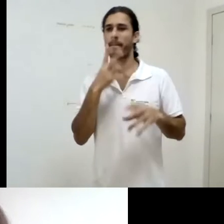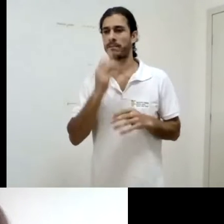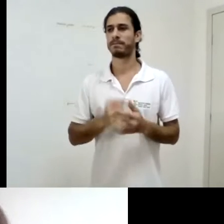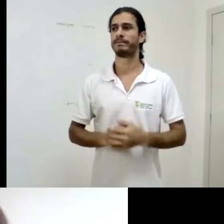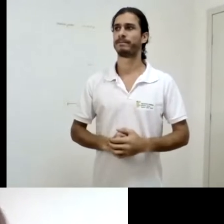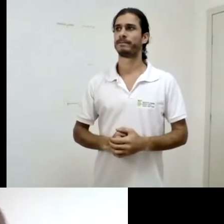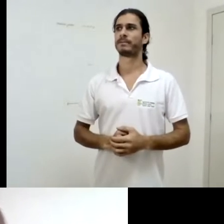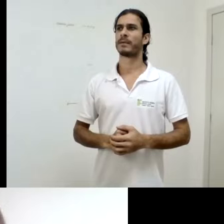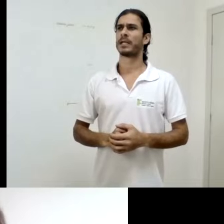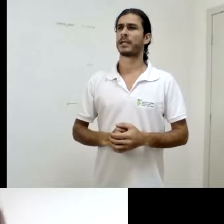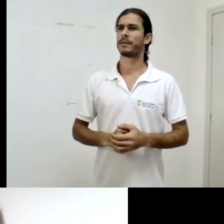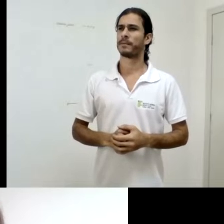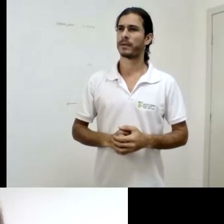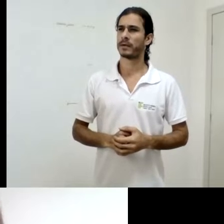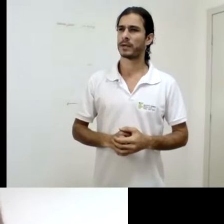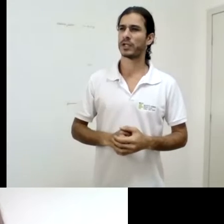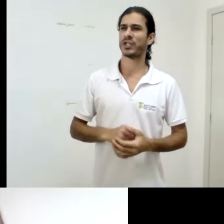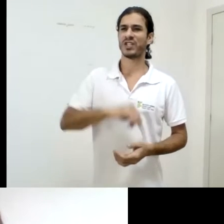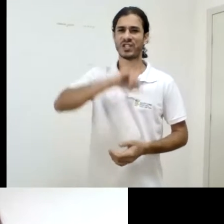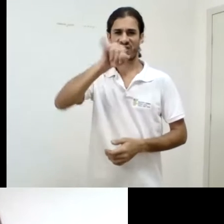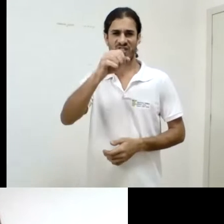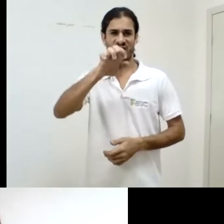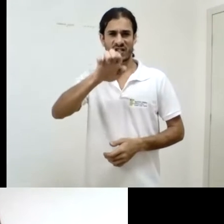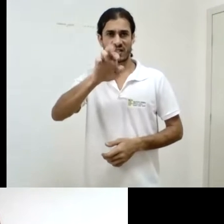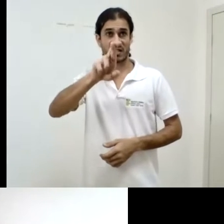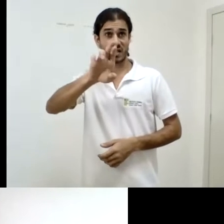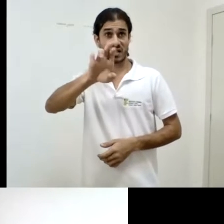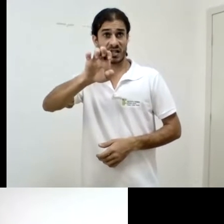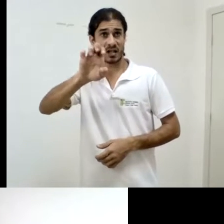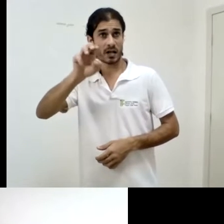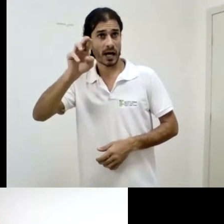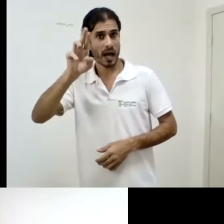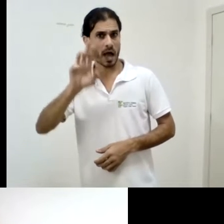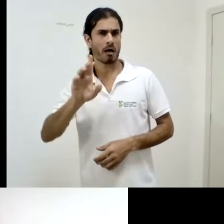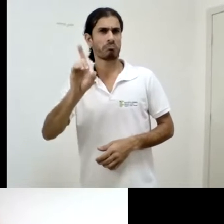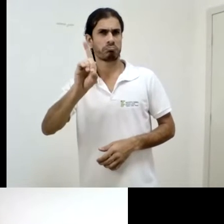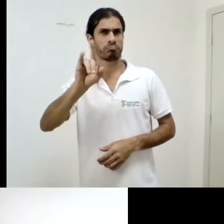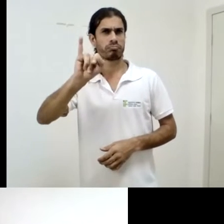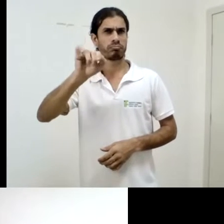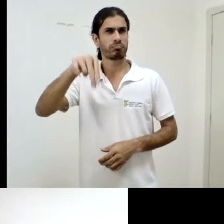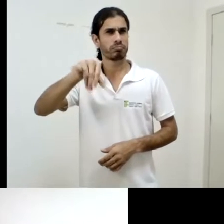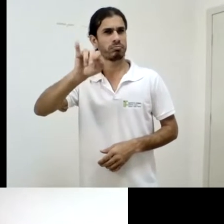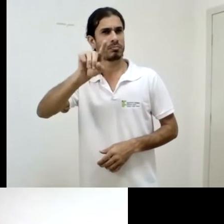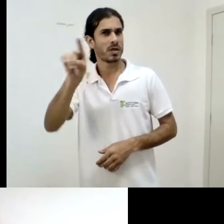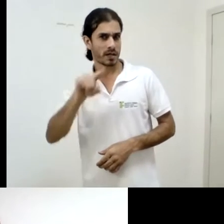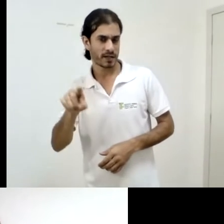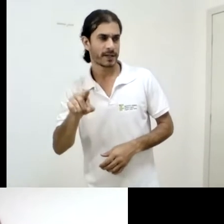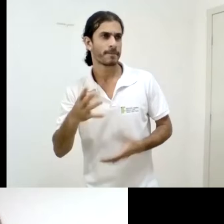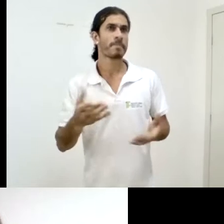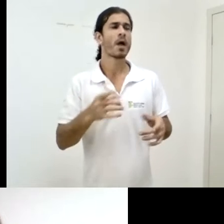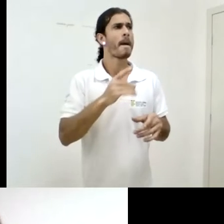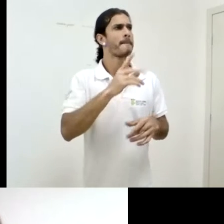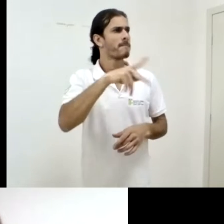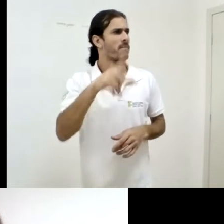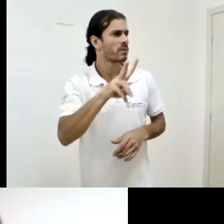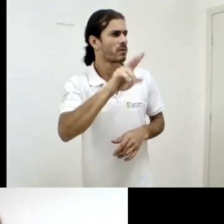Gerred Freitas de Nis. Professora Vânia, ele está te dando um bom dia, e o período do contexto